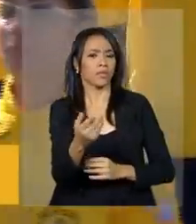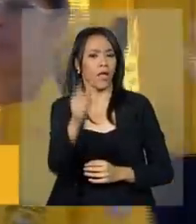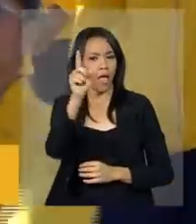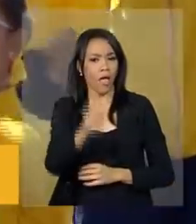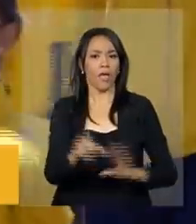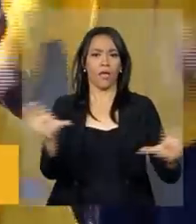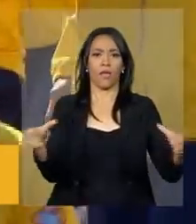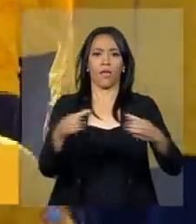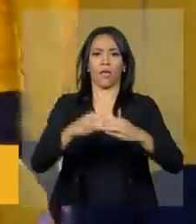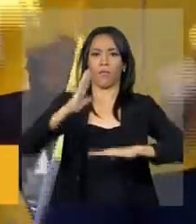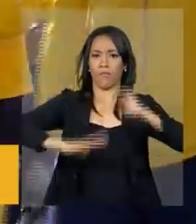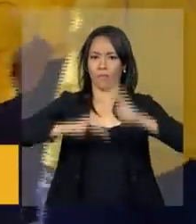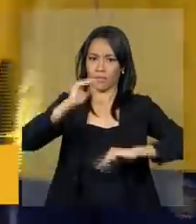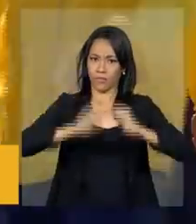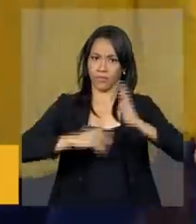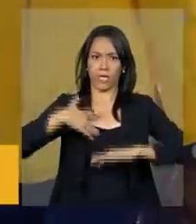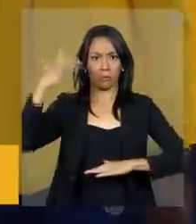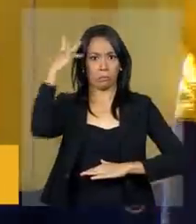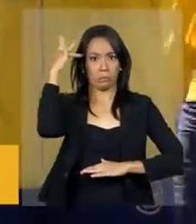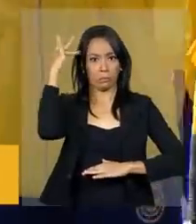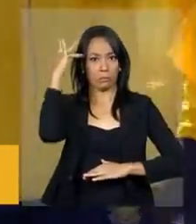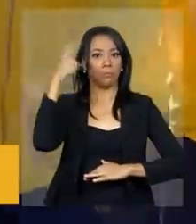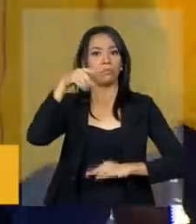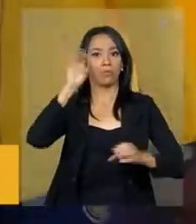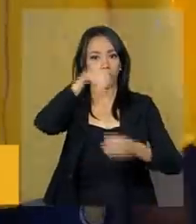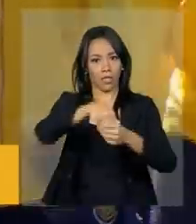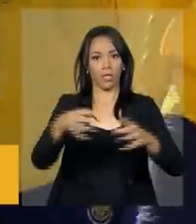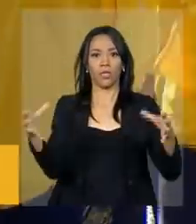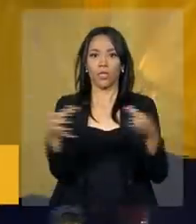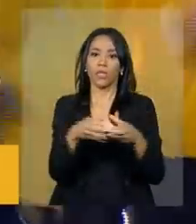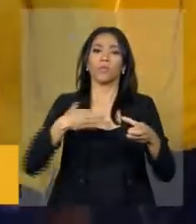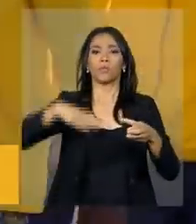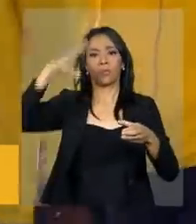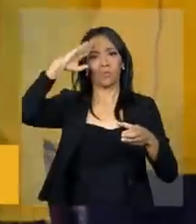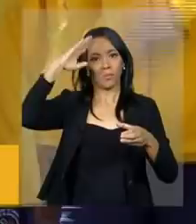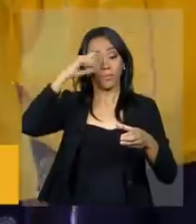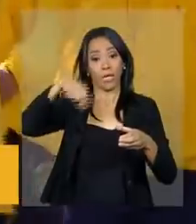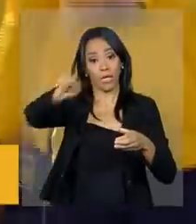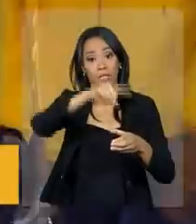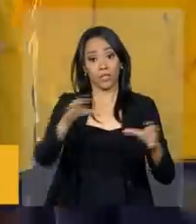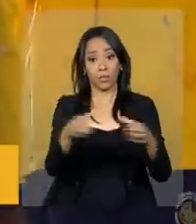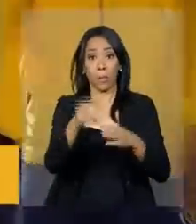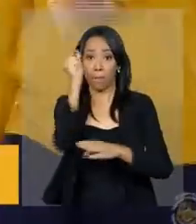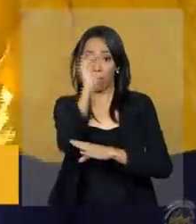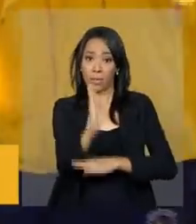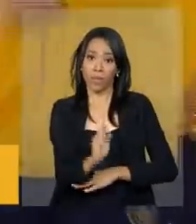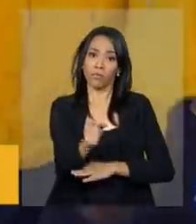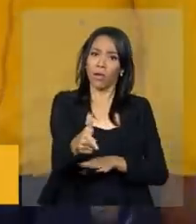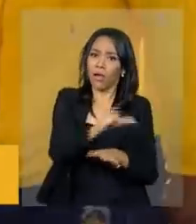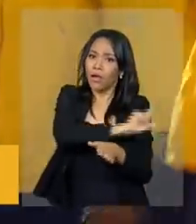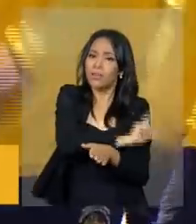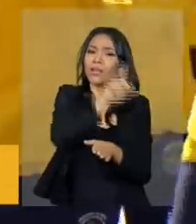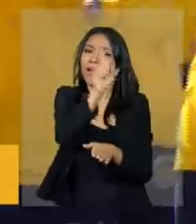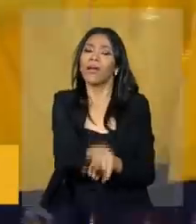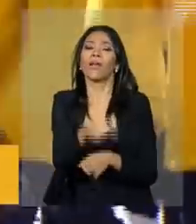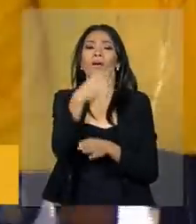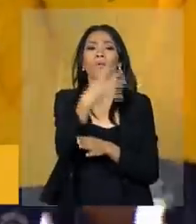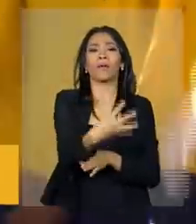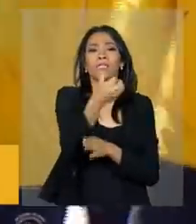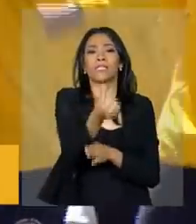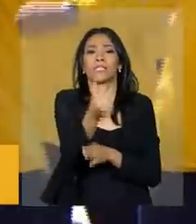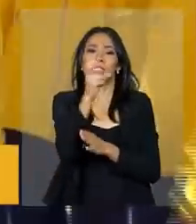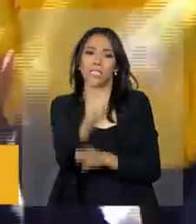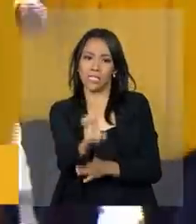de alto rendimento das Forças Armadas, como você disse. É interessante comentar que o time Brasil era composto então por